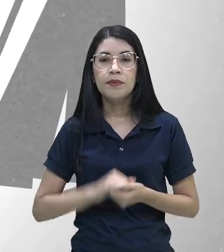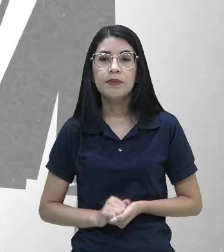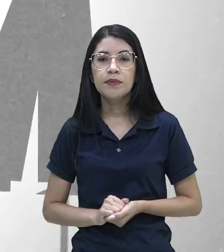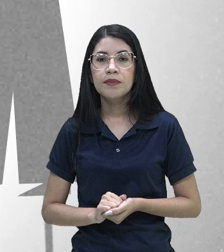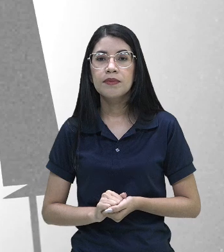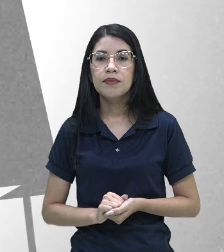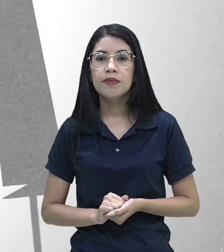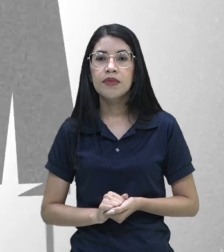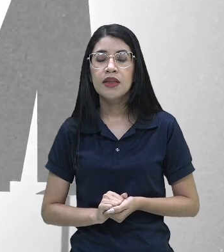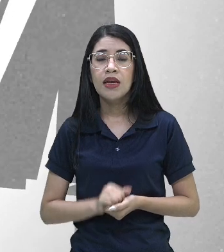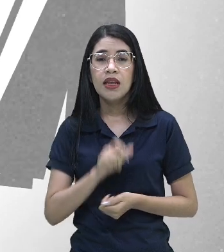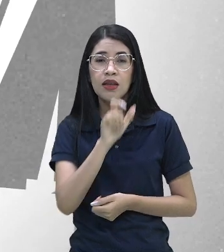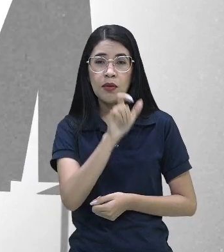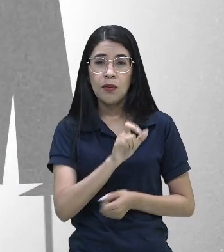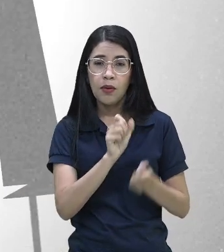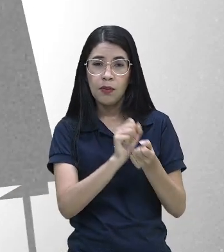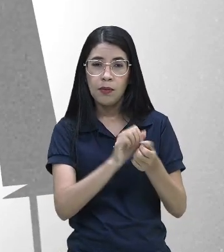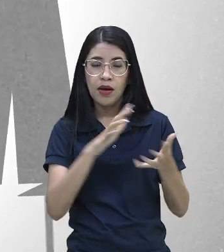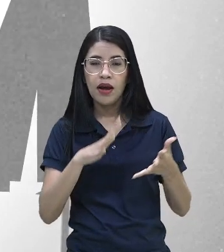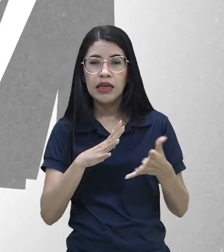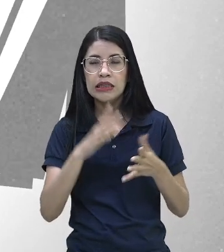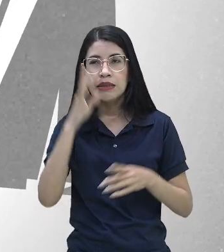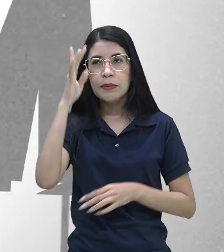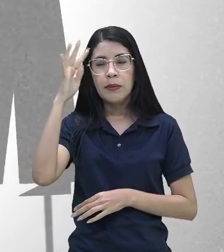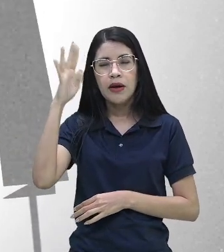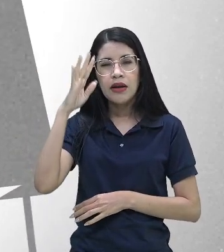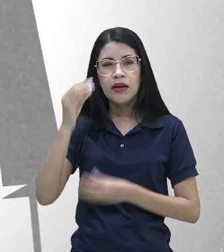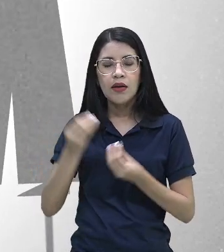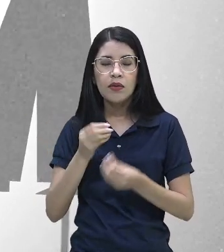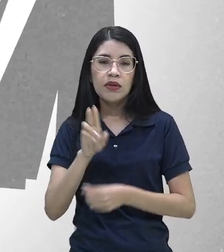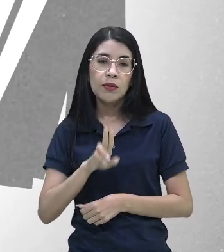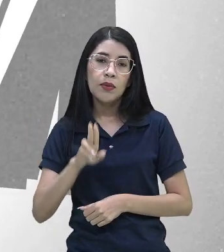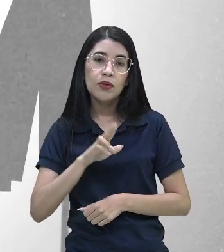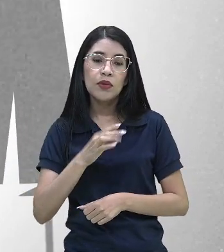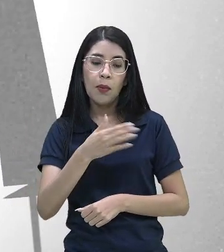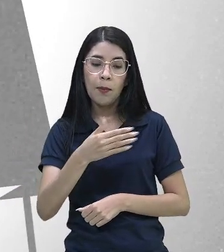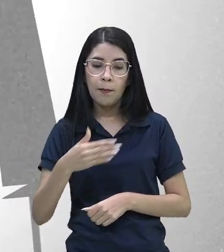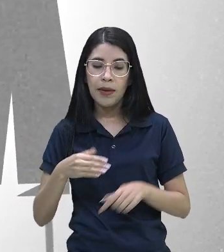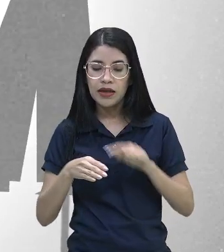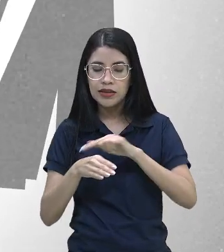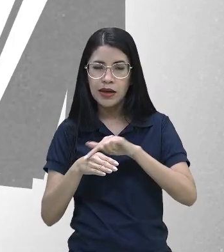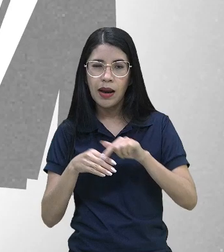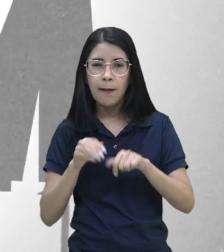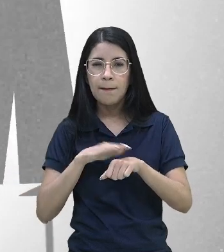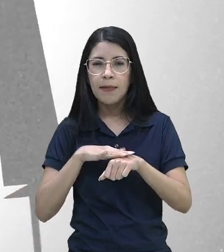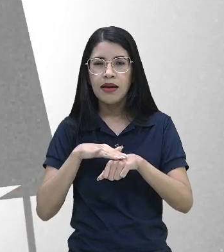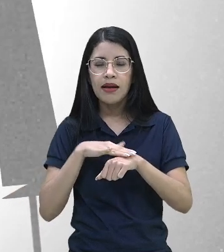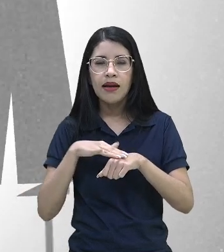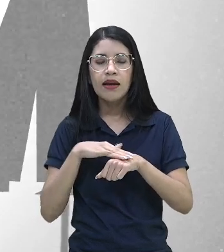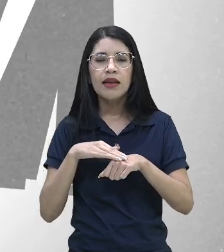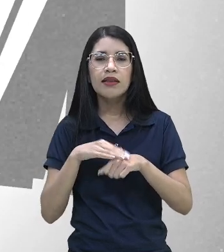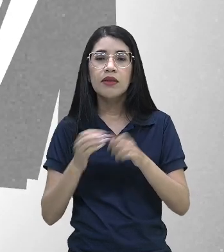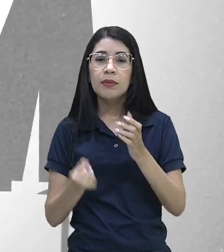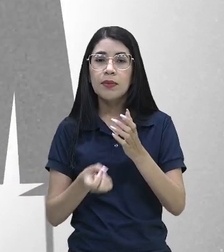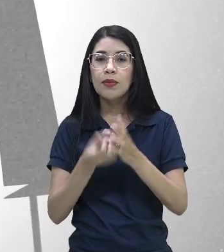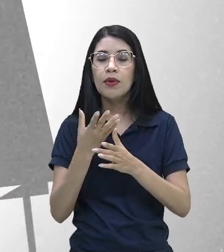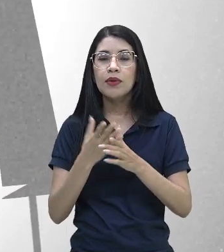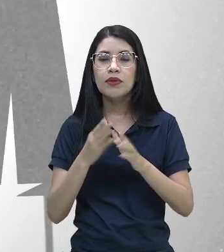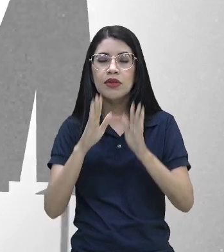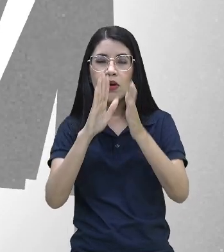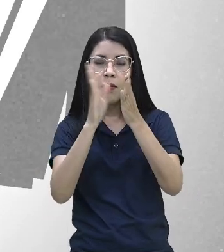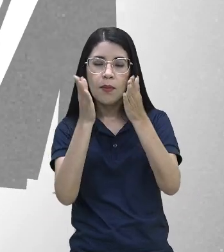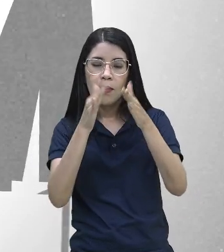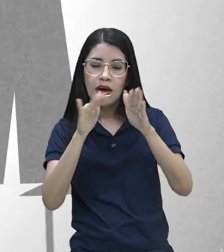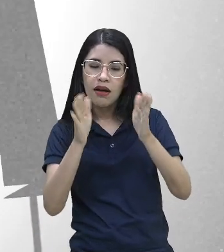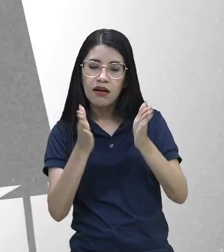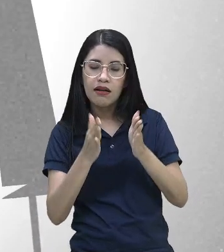O mago usou a sua imaginação e, com uma pele de peixe macia e transparente, confeccionou a silhueta de uma